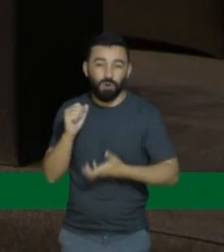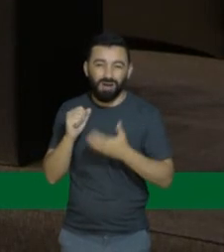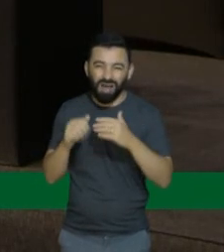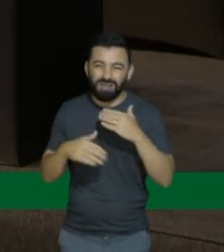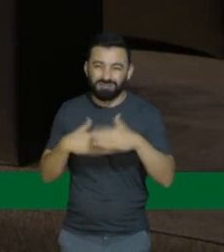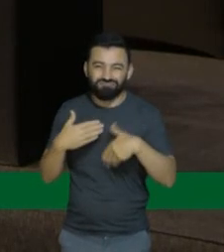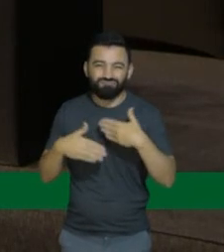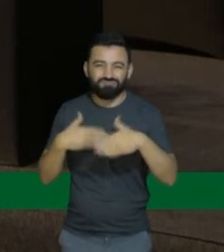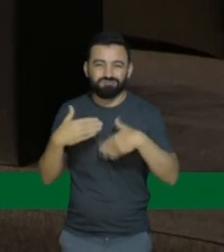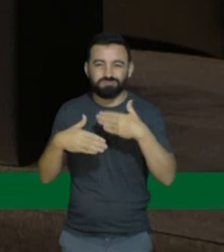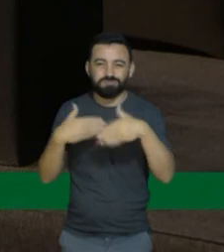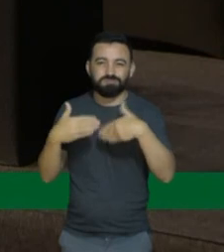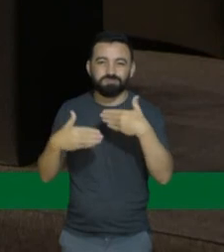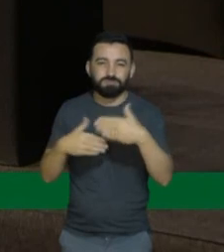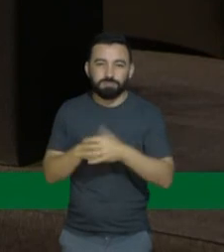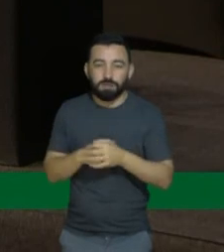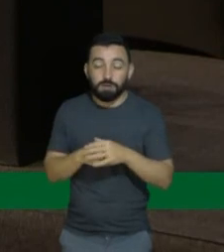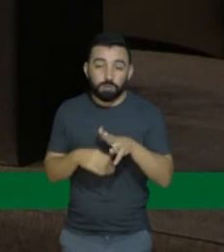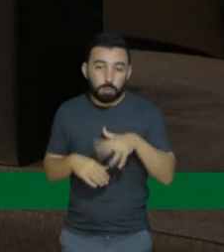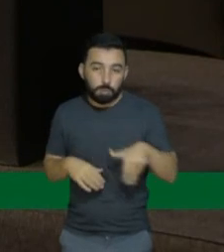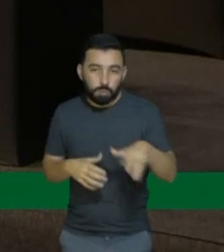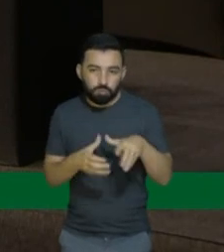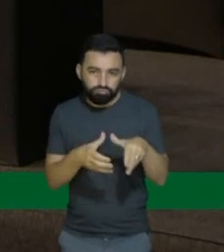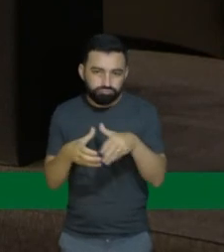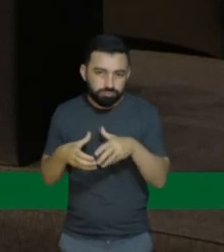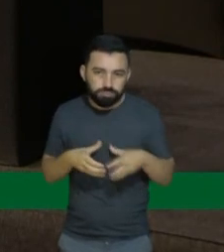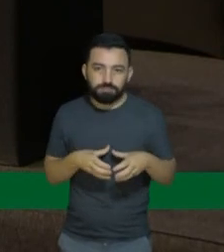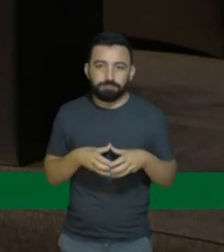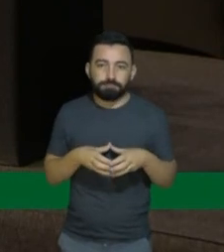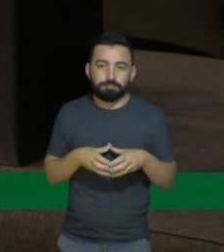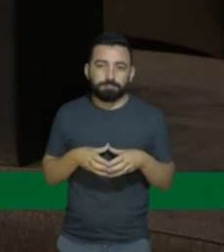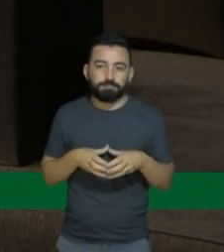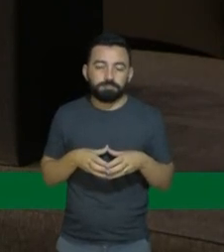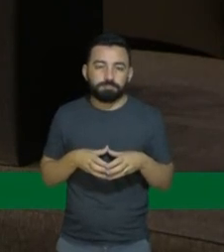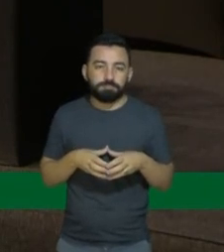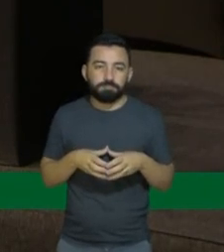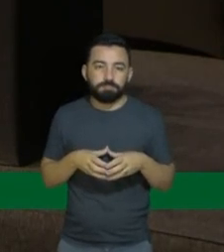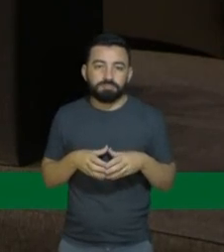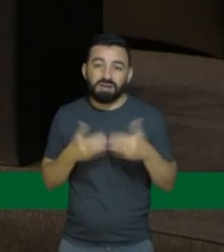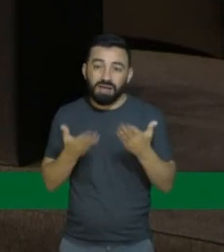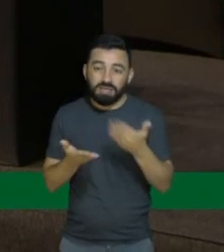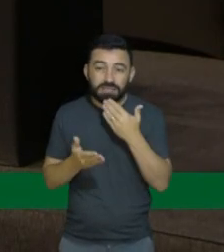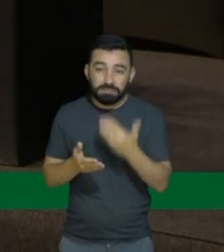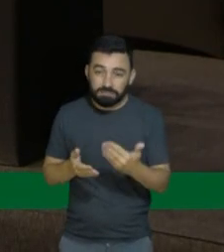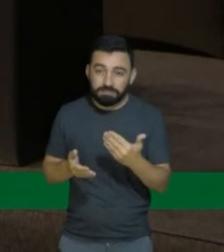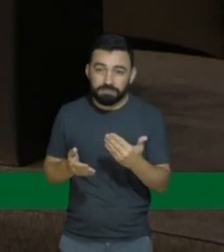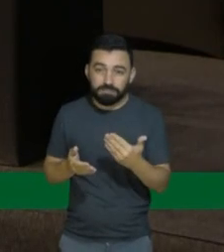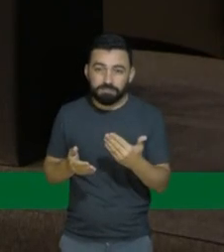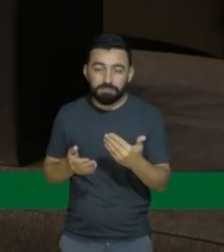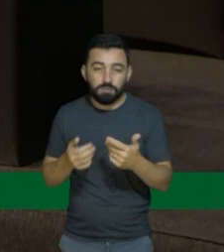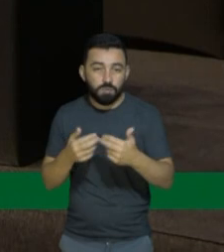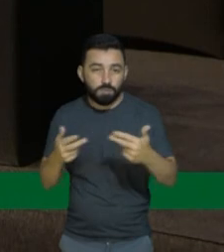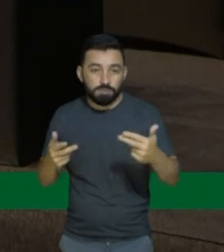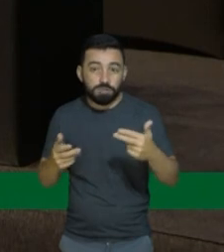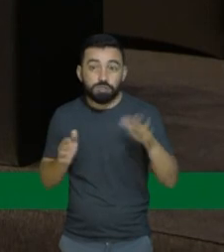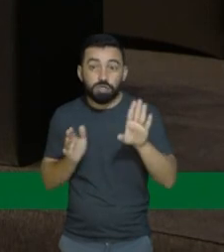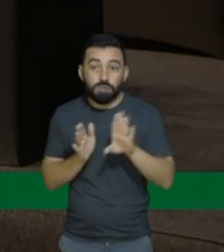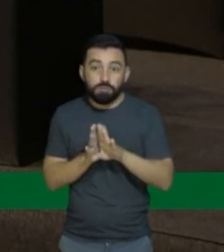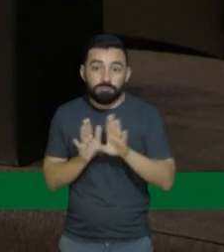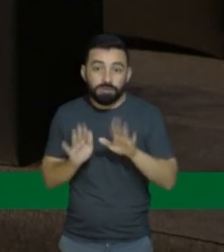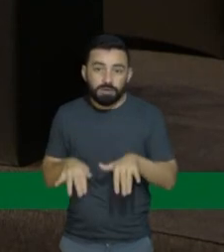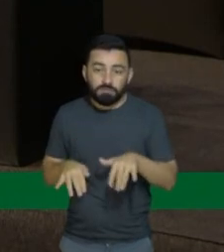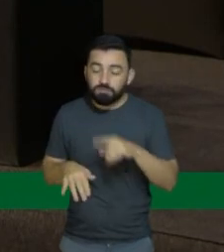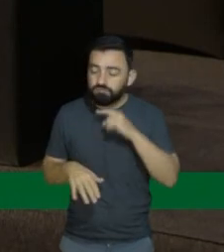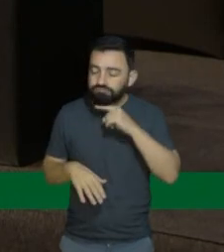extenso nesses órgãos tá eh essa demanda chegou pro final não conseguiu ser